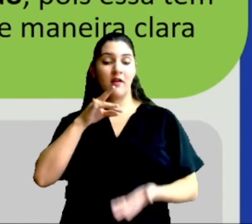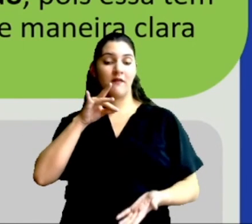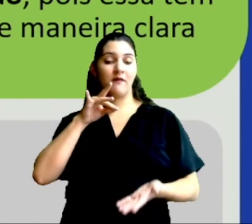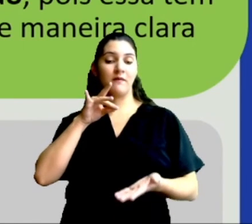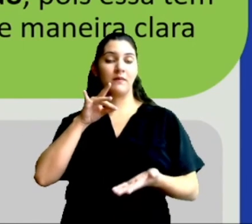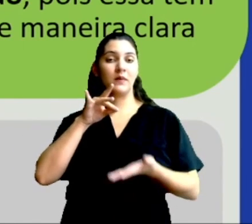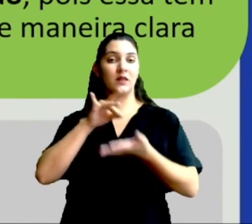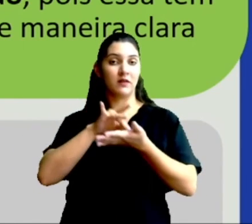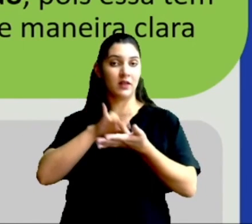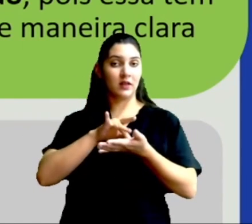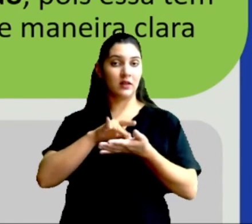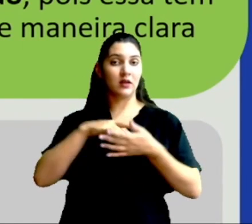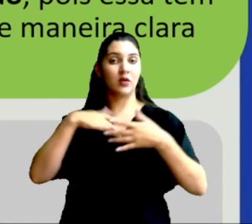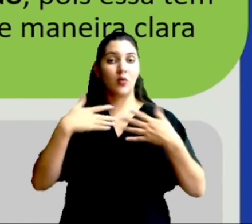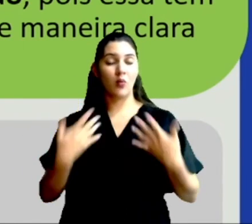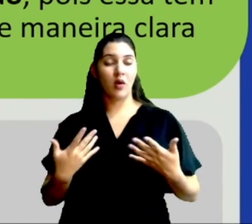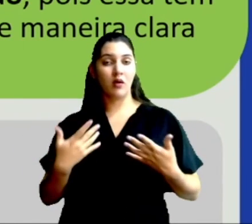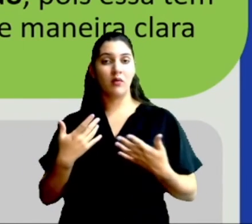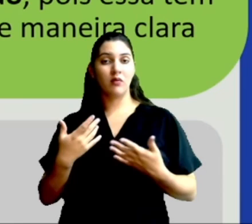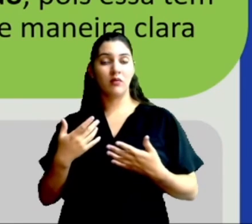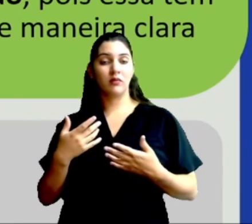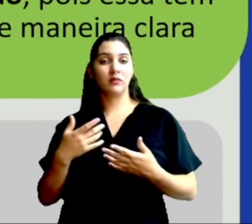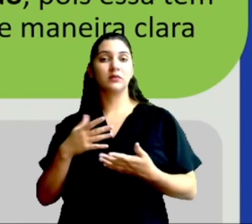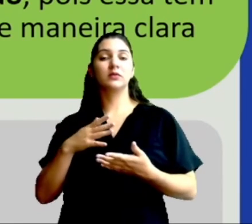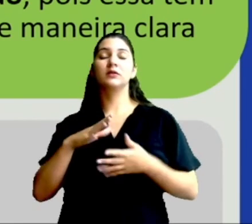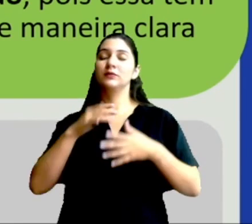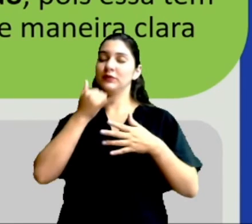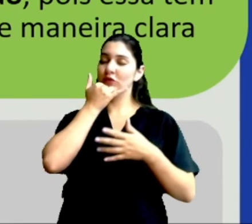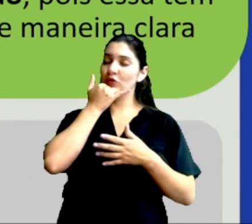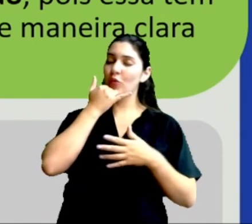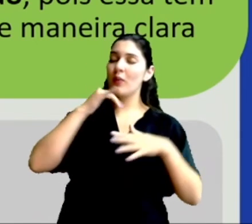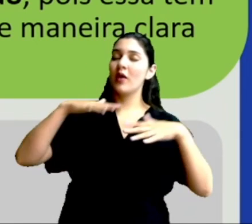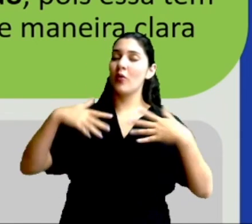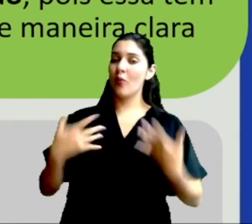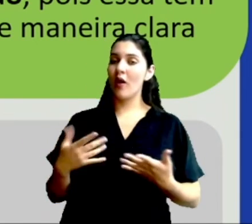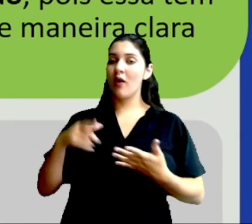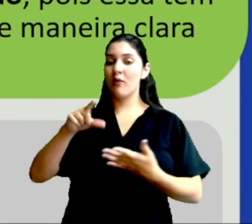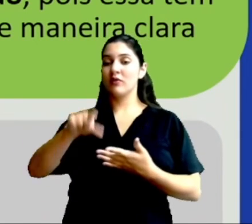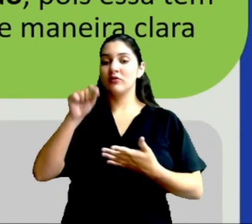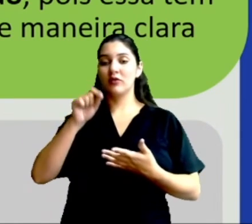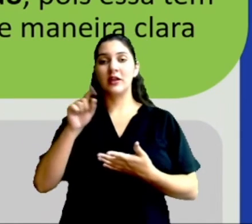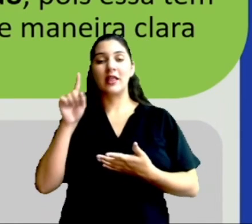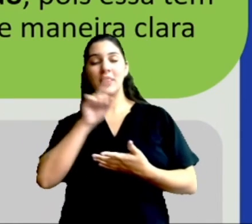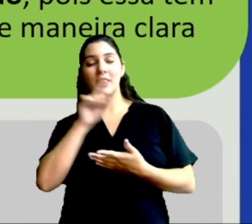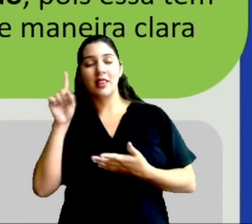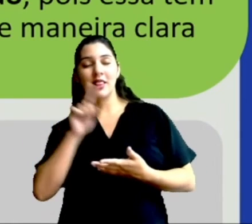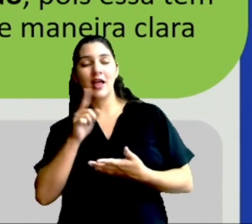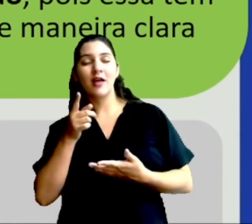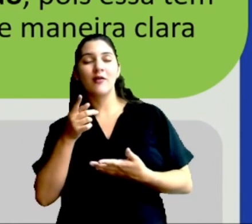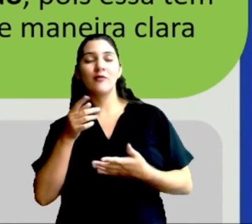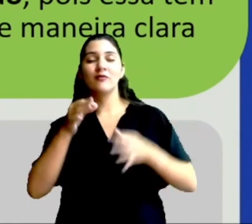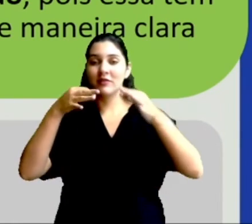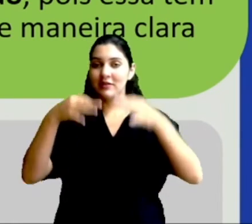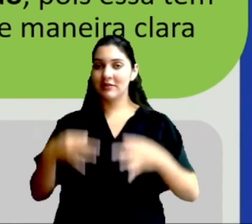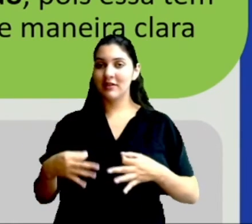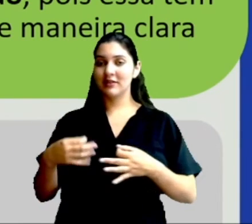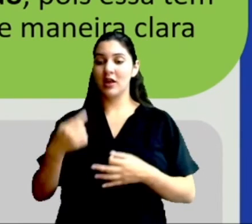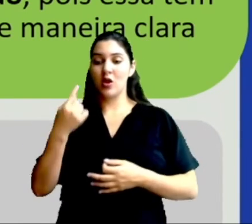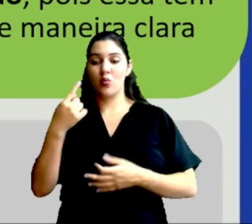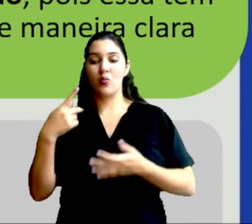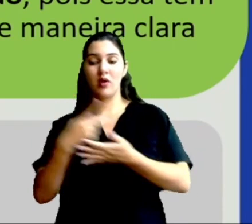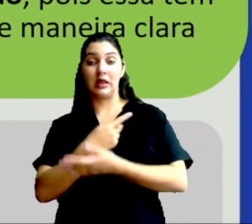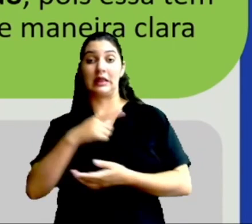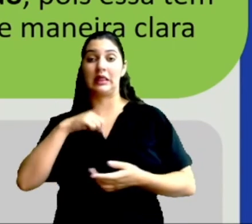verdade, qual a opção que está, qual a opção que não está falando a verdade, tá, gente? 2 aí